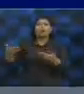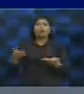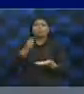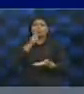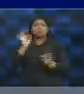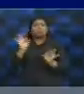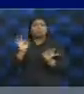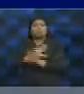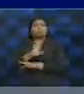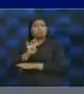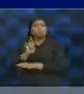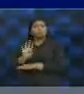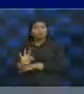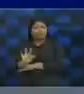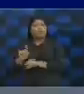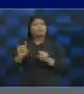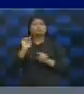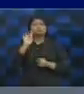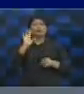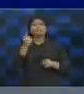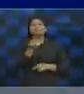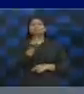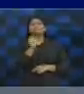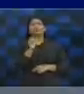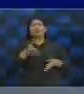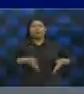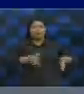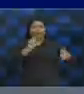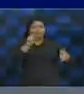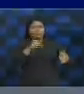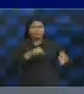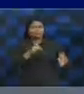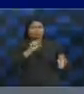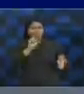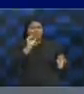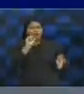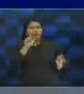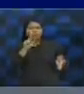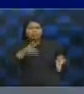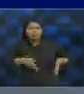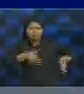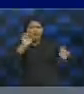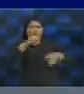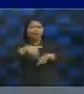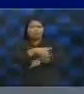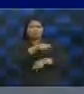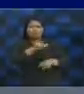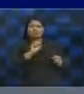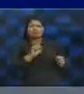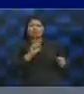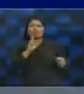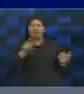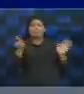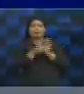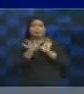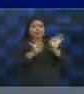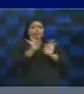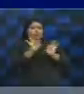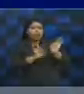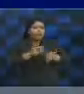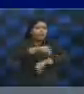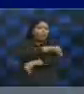ônibus. Não é nem corredor exclusivo de ônibus. A faixa azul é um arremedo, com uma lata de tinta, com rolo, com talão de